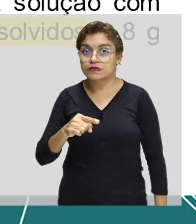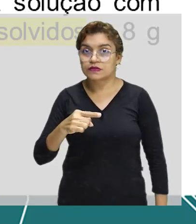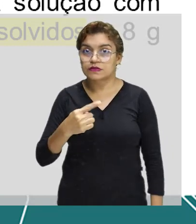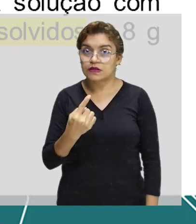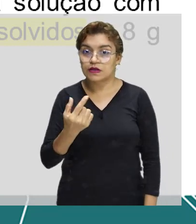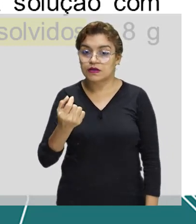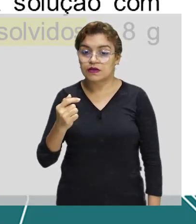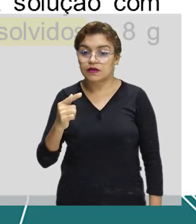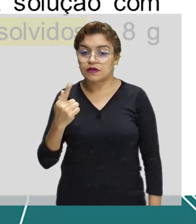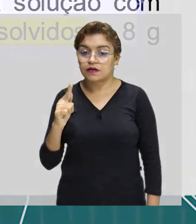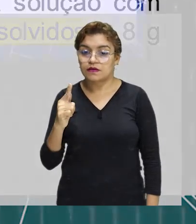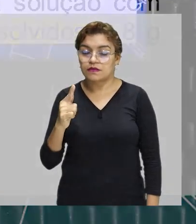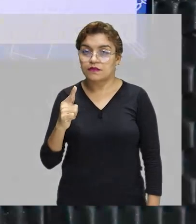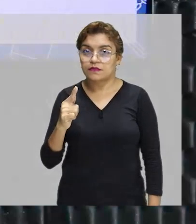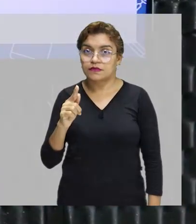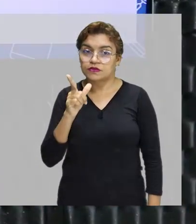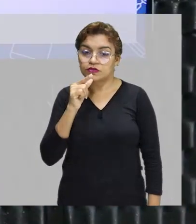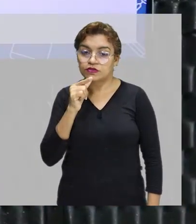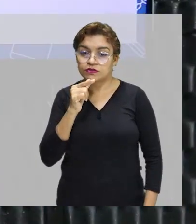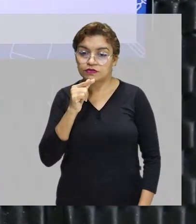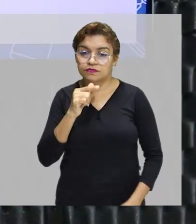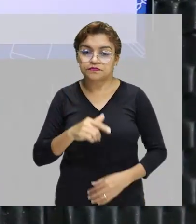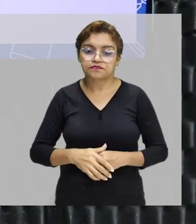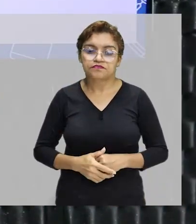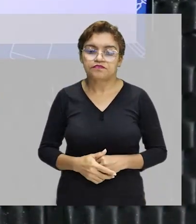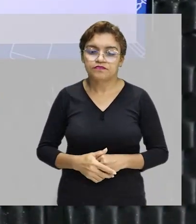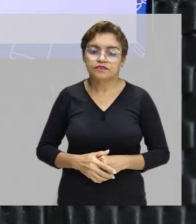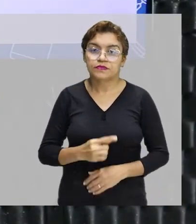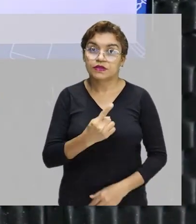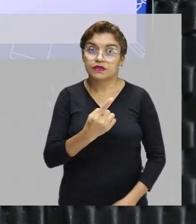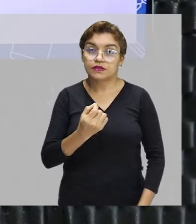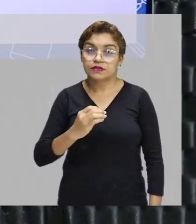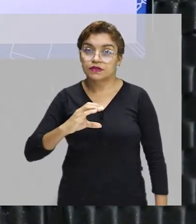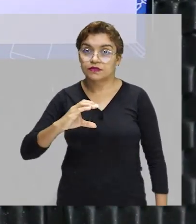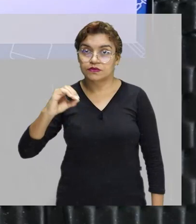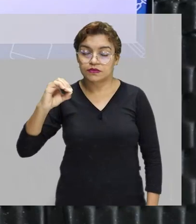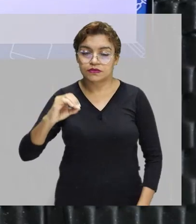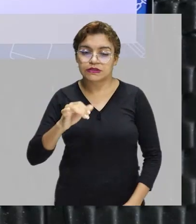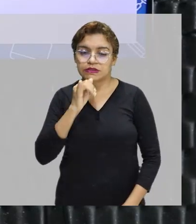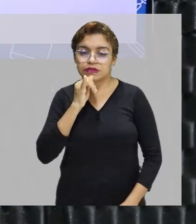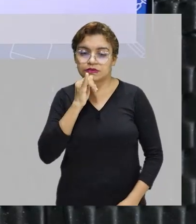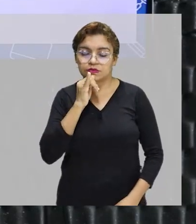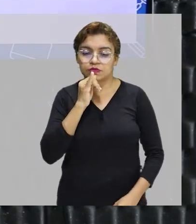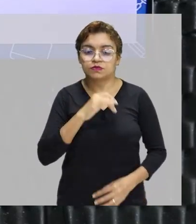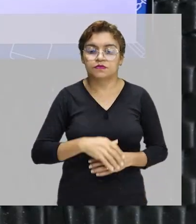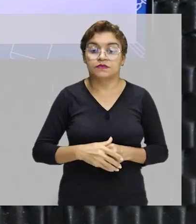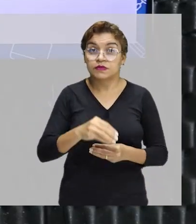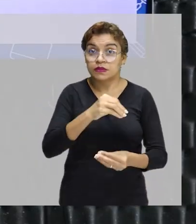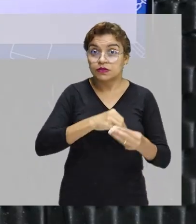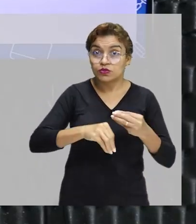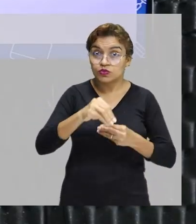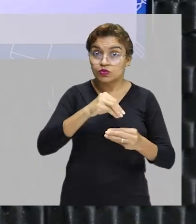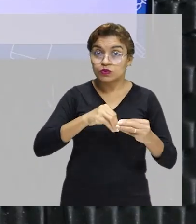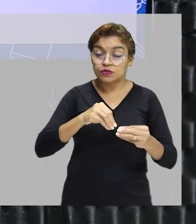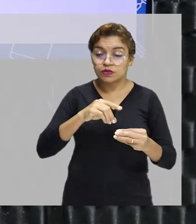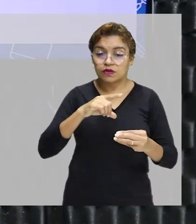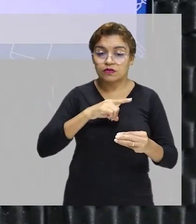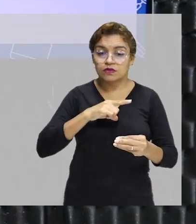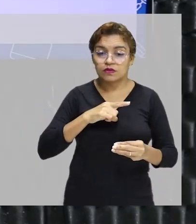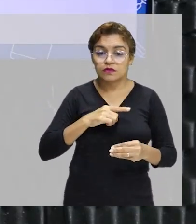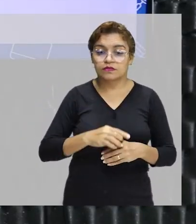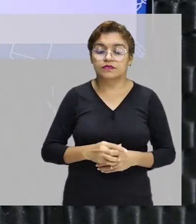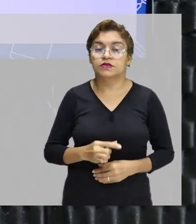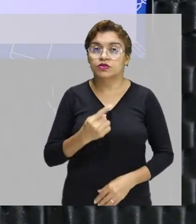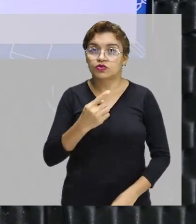a 10 graus Celsius. A solução, certo? A solução que se encontra a 25 graus Celsius, eu